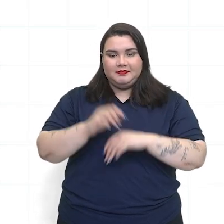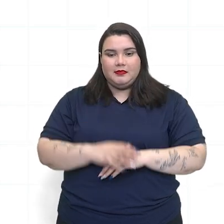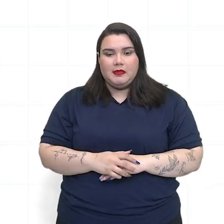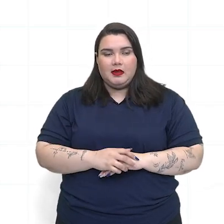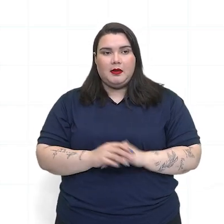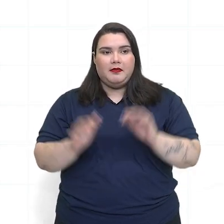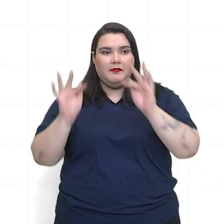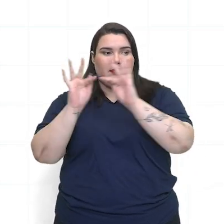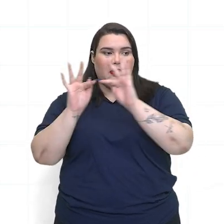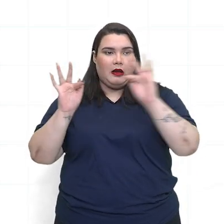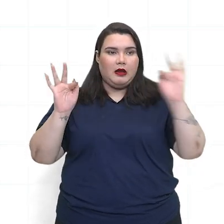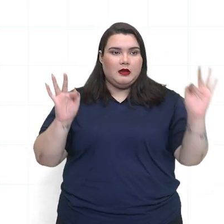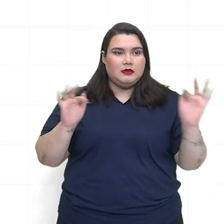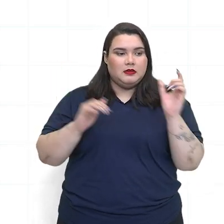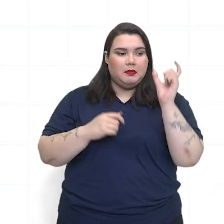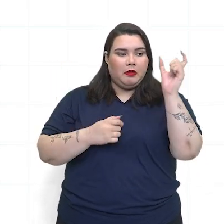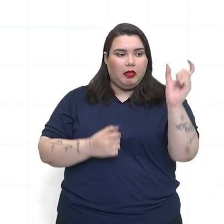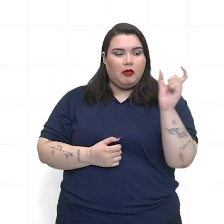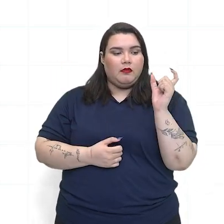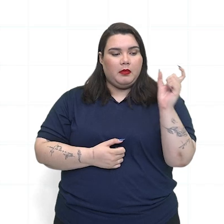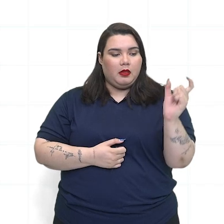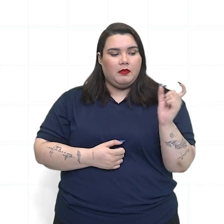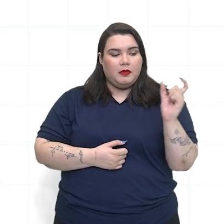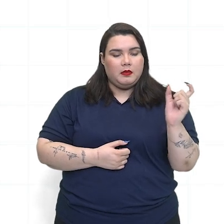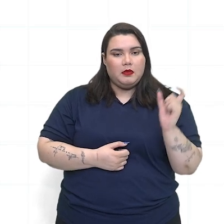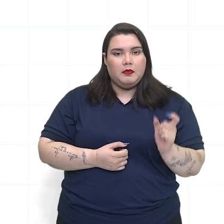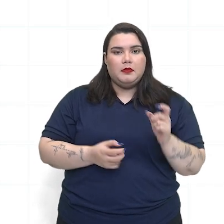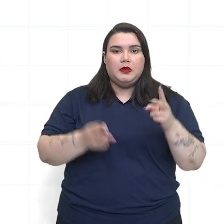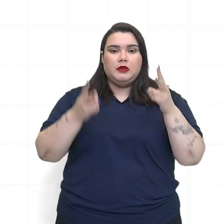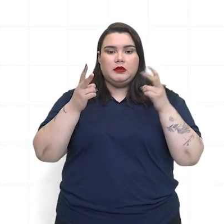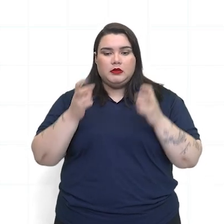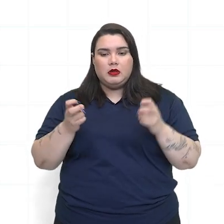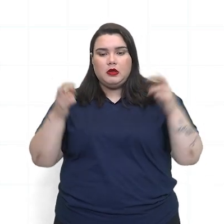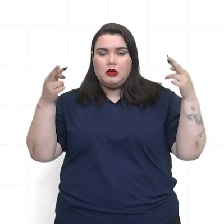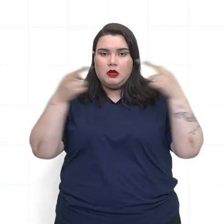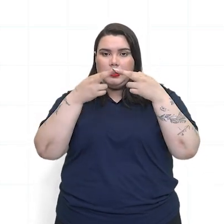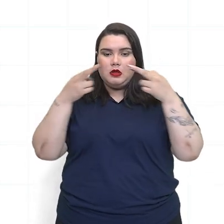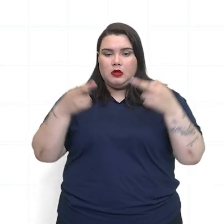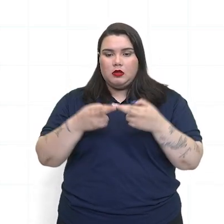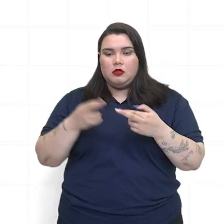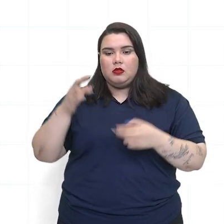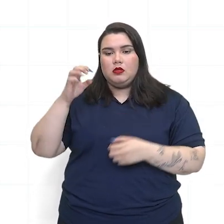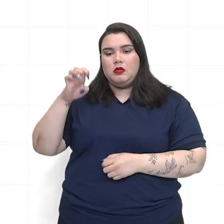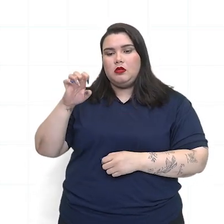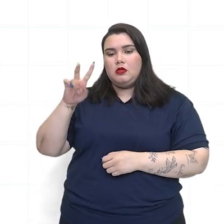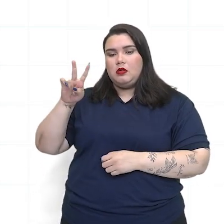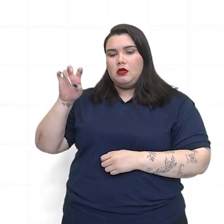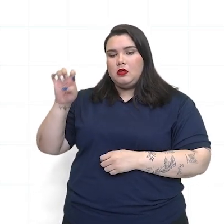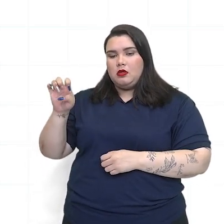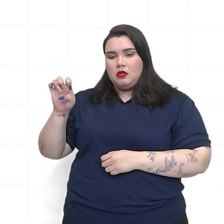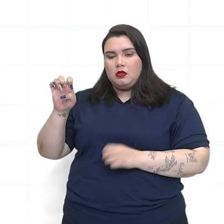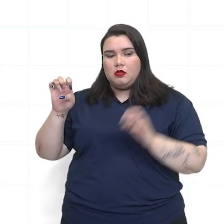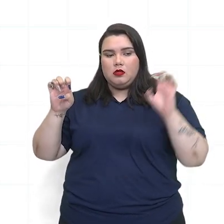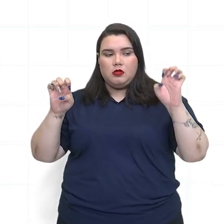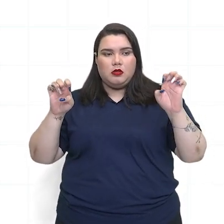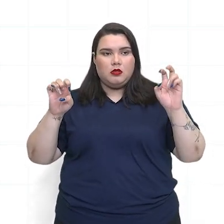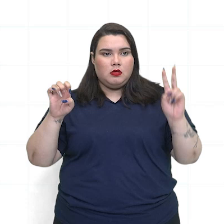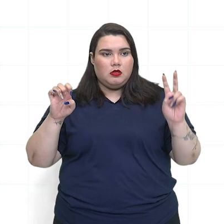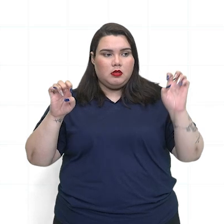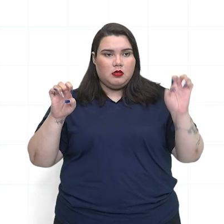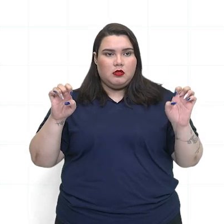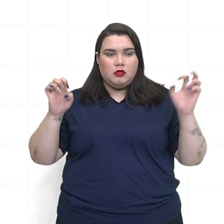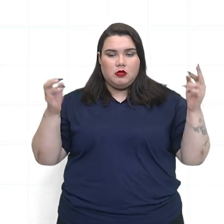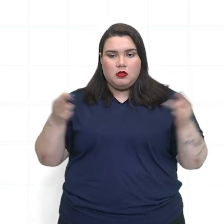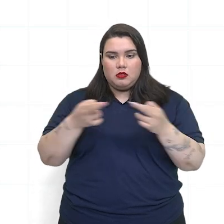final de cada palavra, vocês vão observar que acontece a rima no final. Escreve, teve, apesar de a